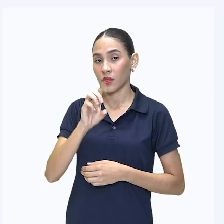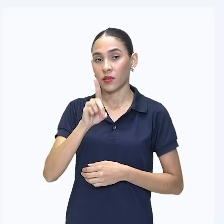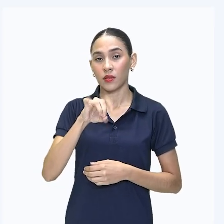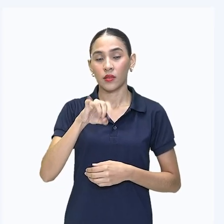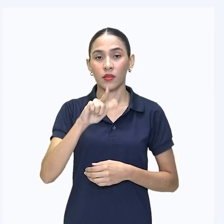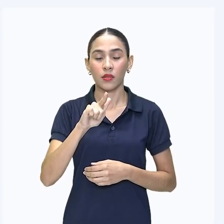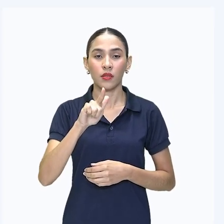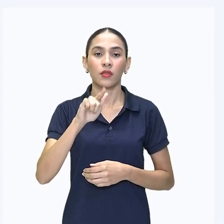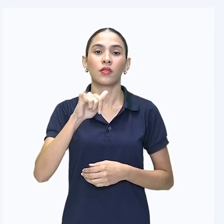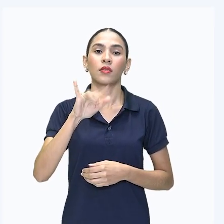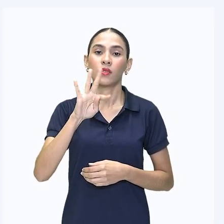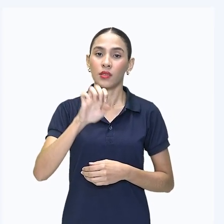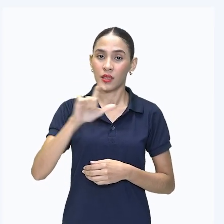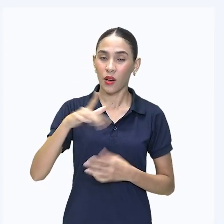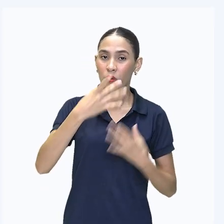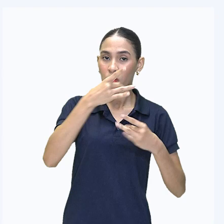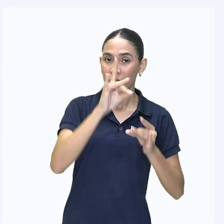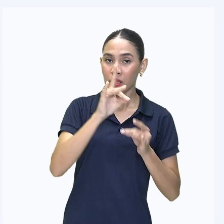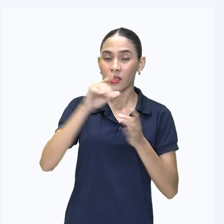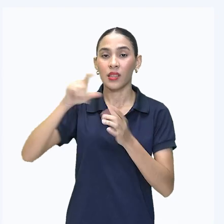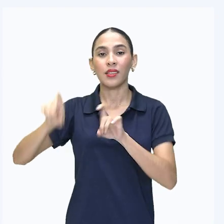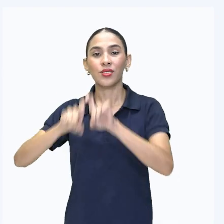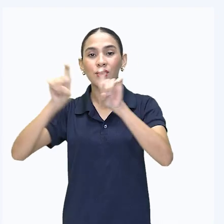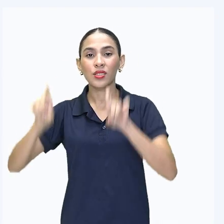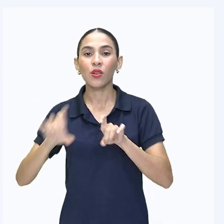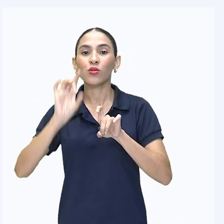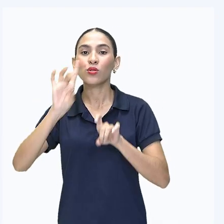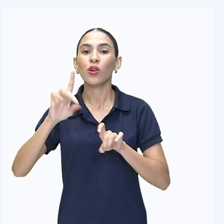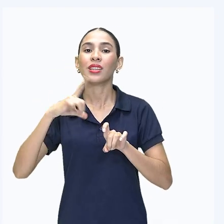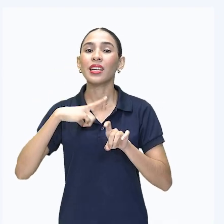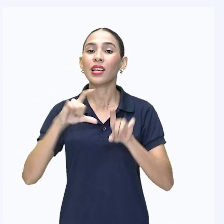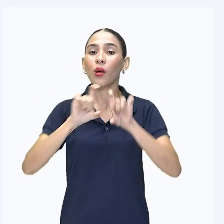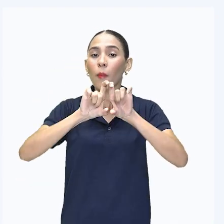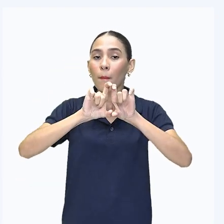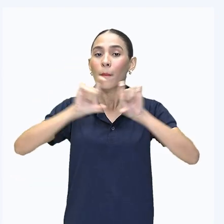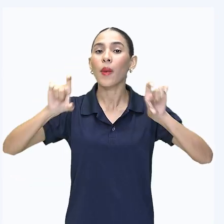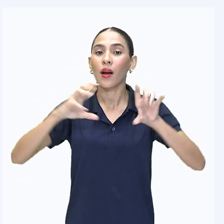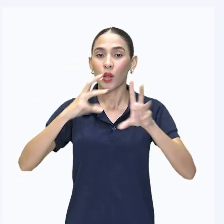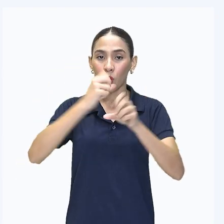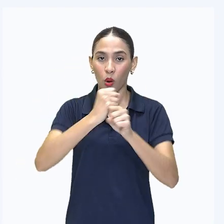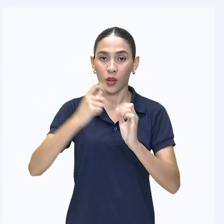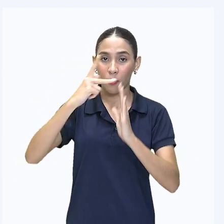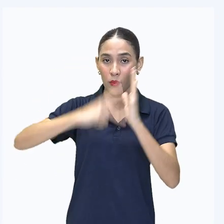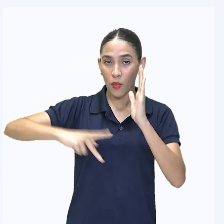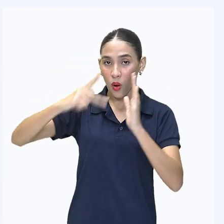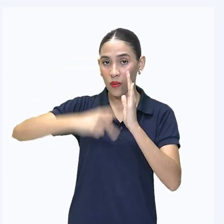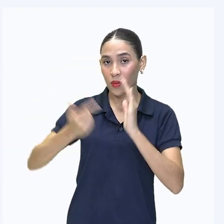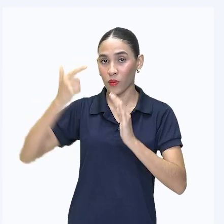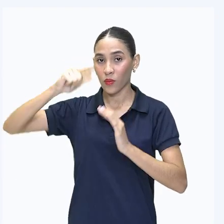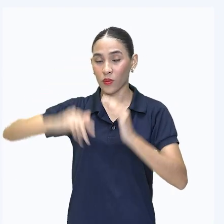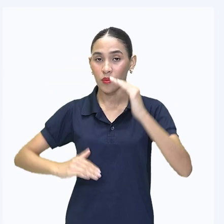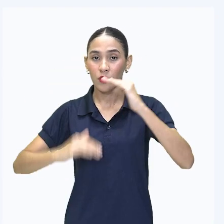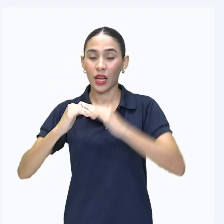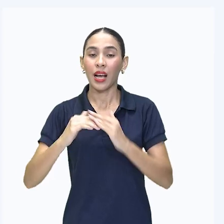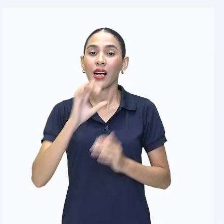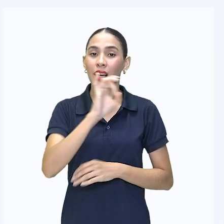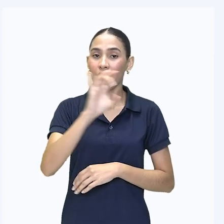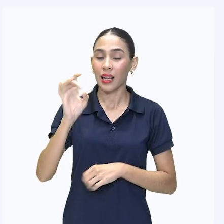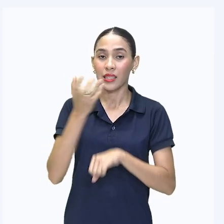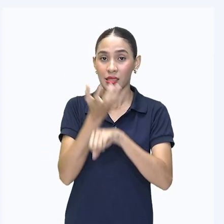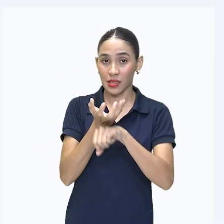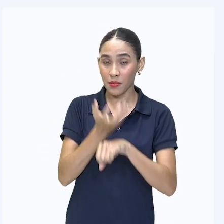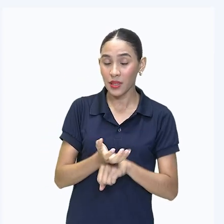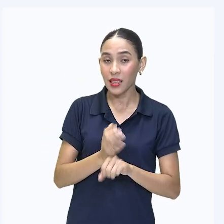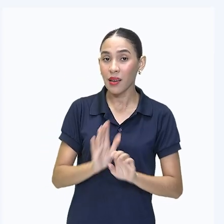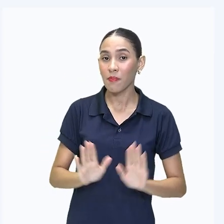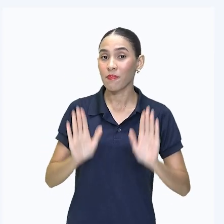digital, físico e digital, só existe um campo para lançar o quantitativo total das notas alcançadas pelo estudante em cada